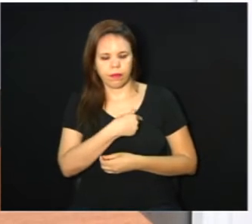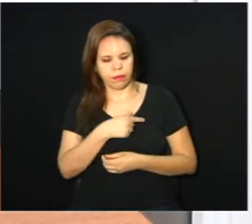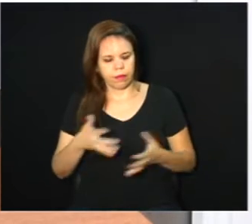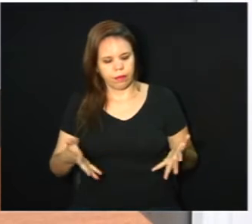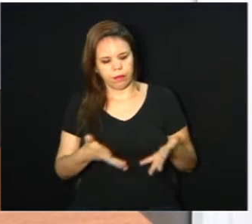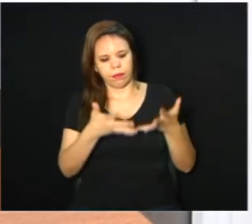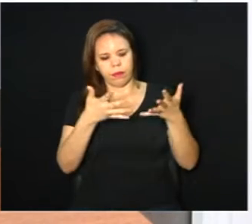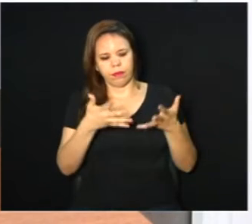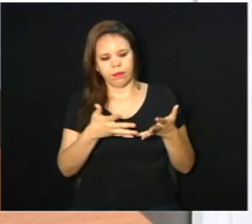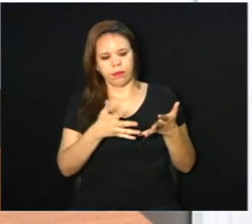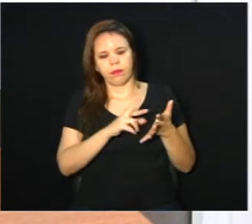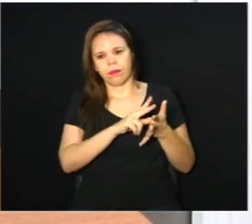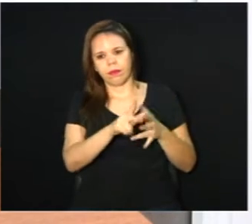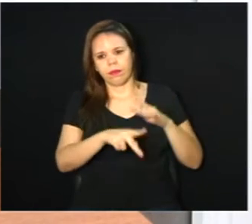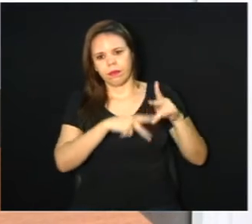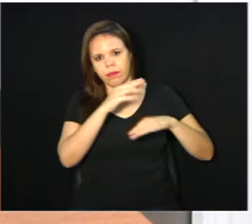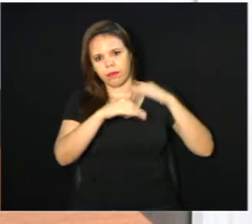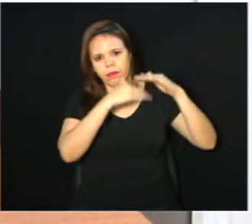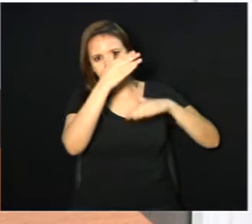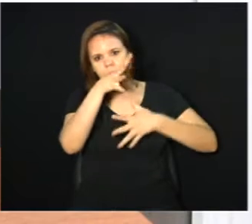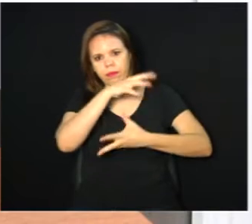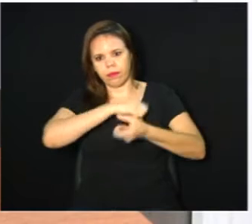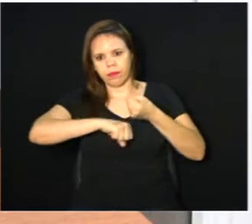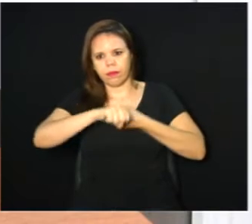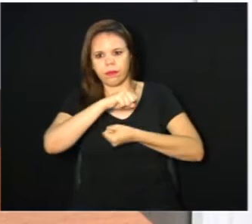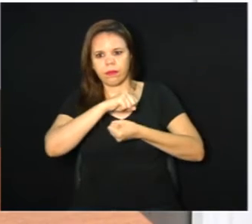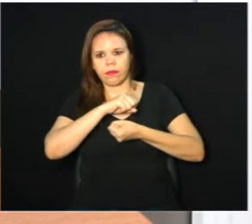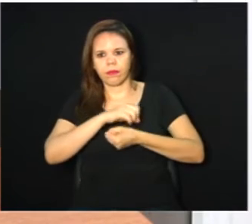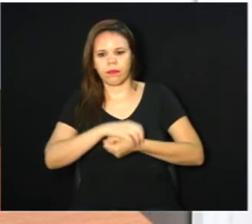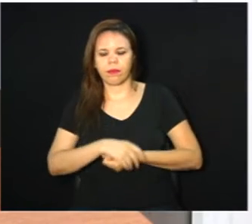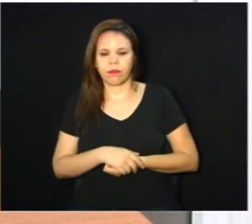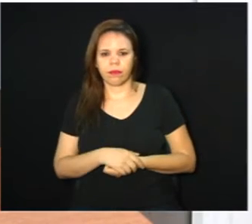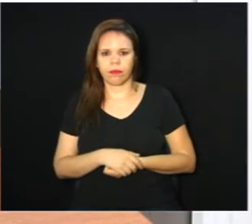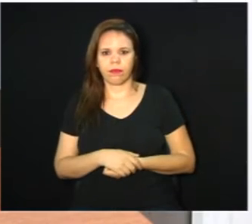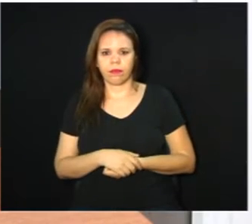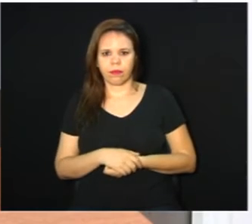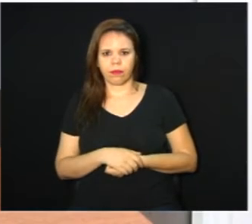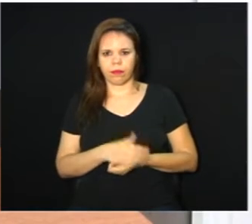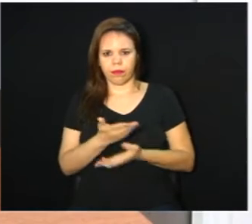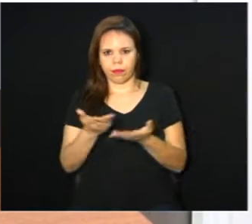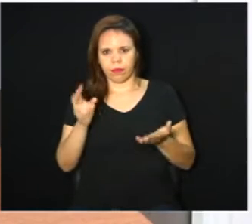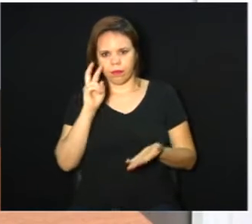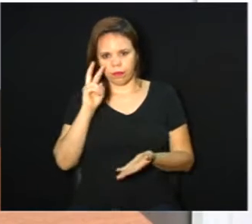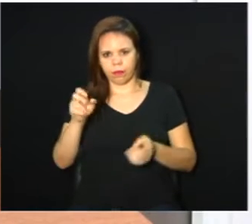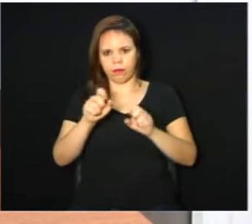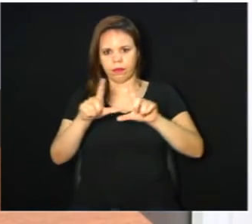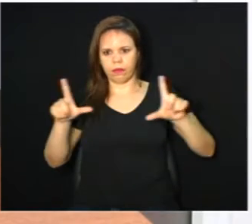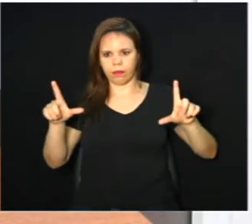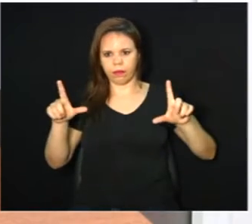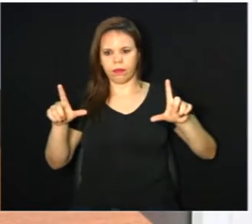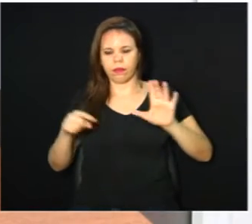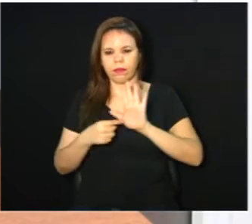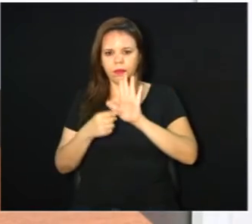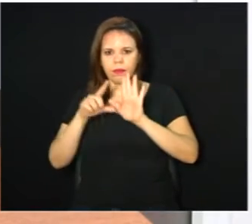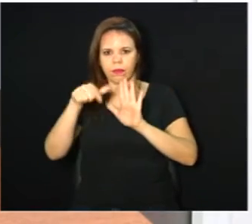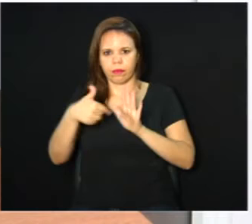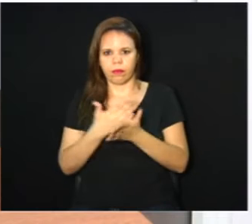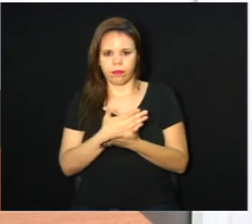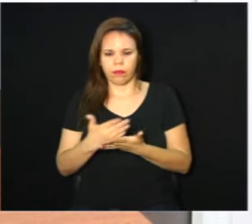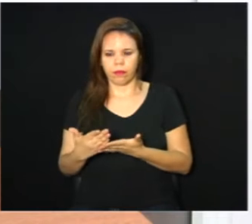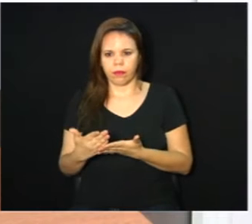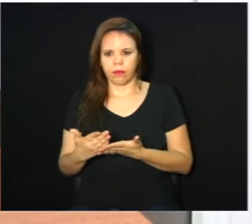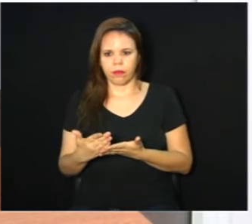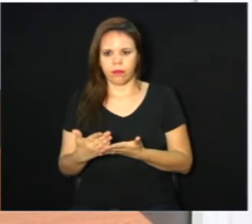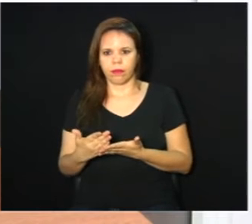fomentamos um círculo de desenvolvimento sustentável, que, como os senhores podem ver pela apresentação, ele se iniciou